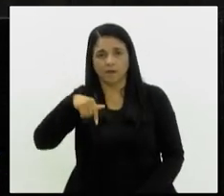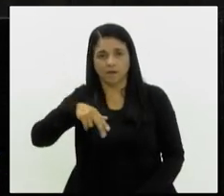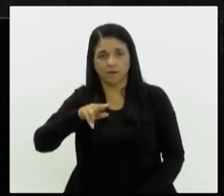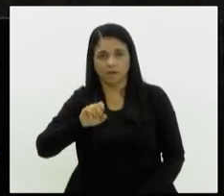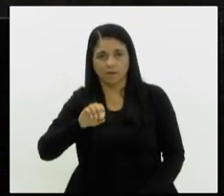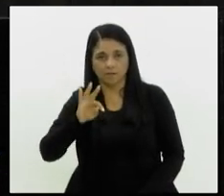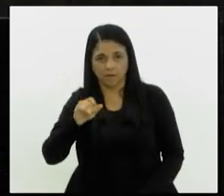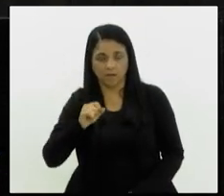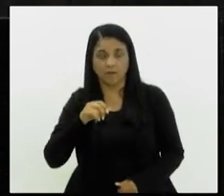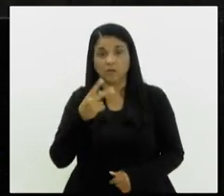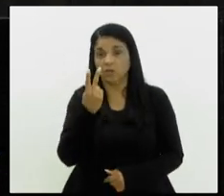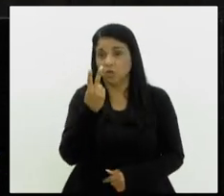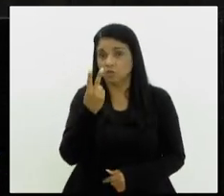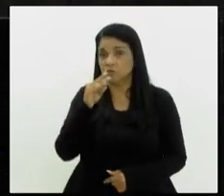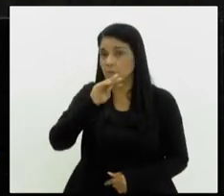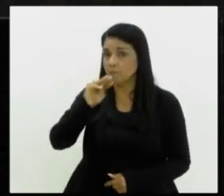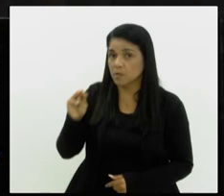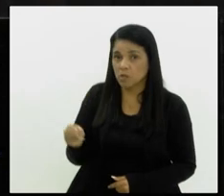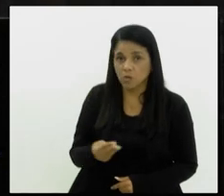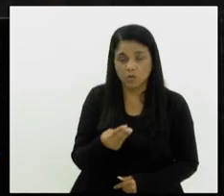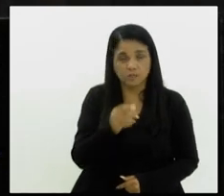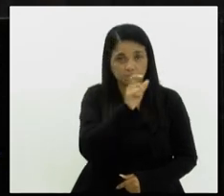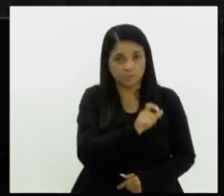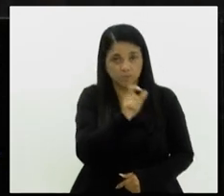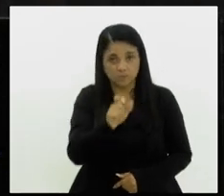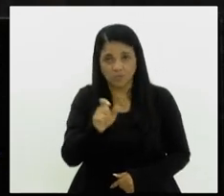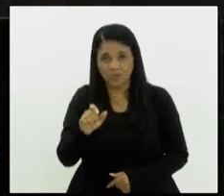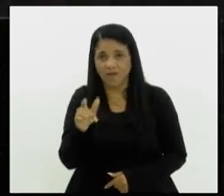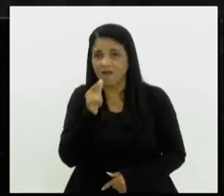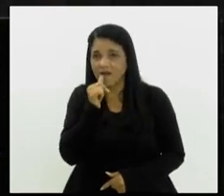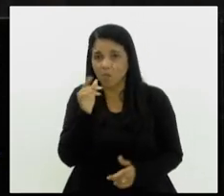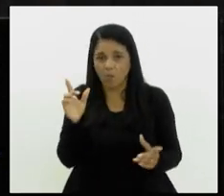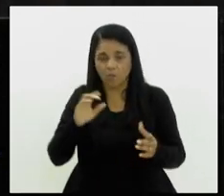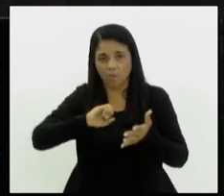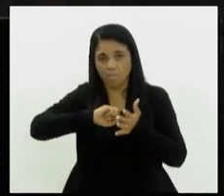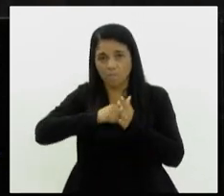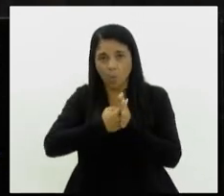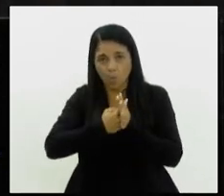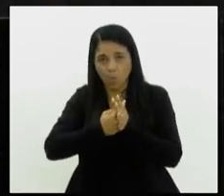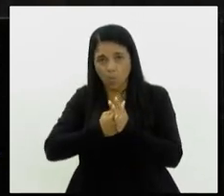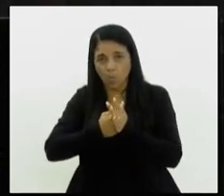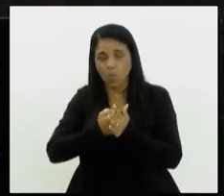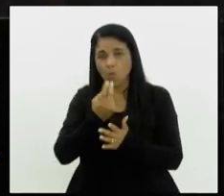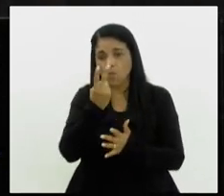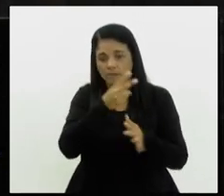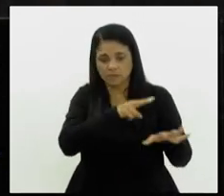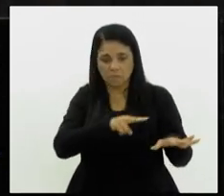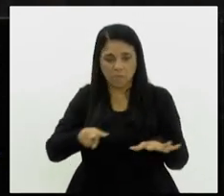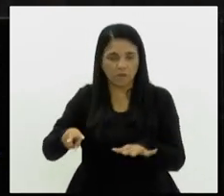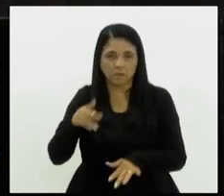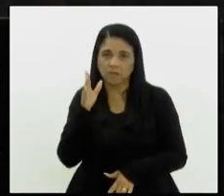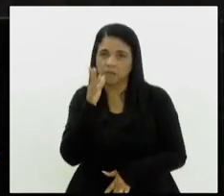de pessoas sem água nenhuma, quiçá demorou mais de uma semana.